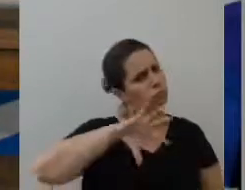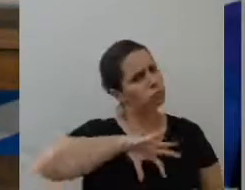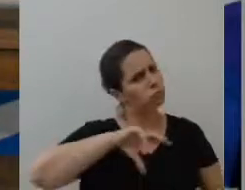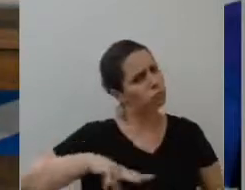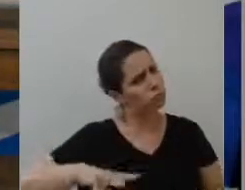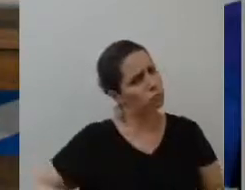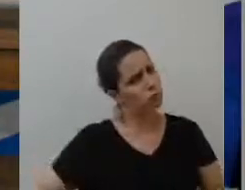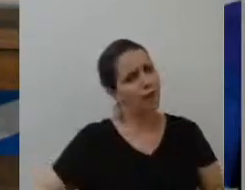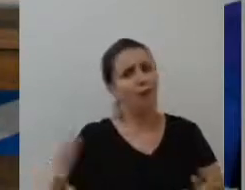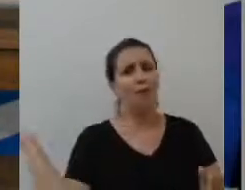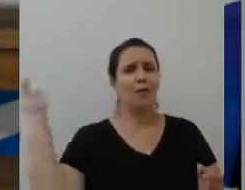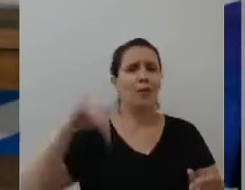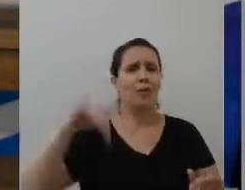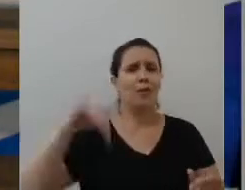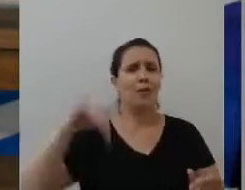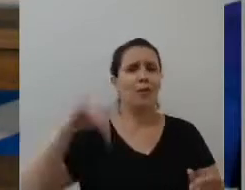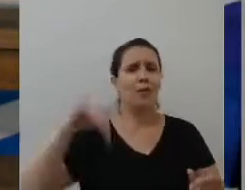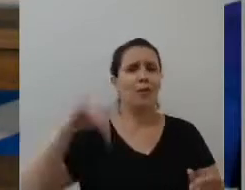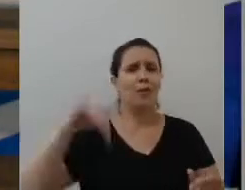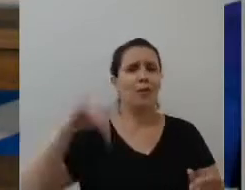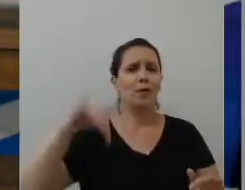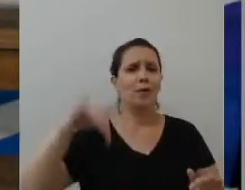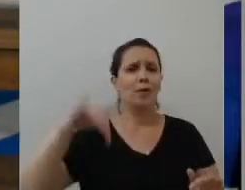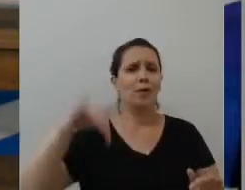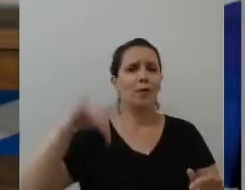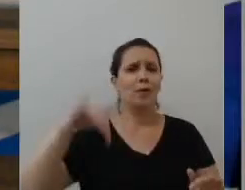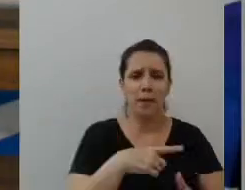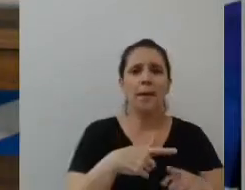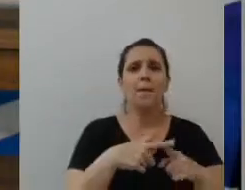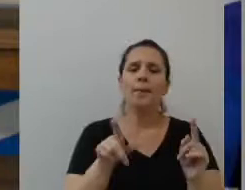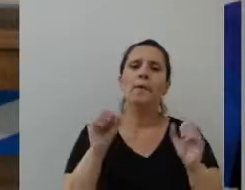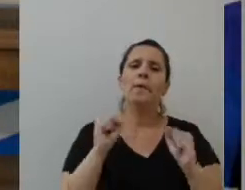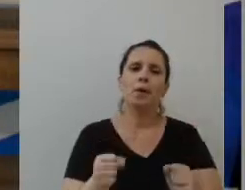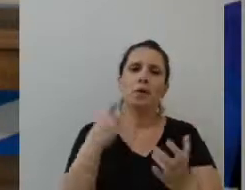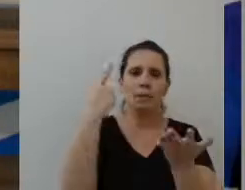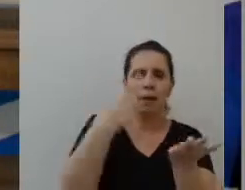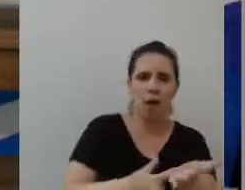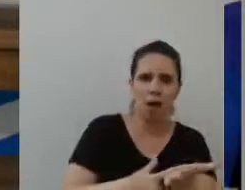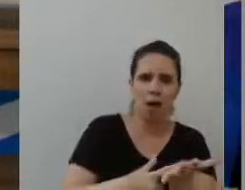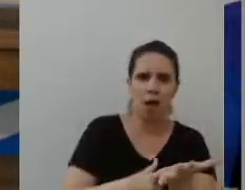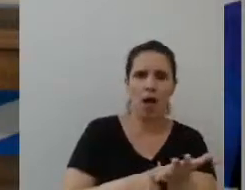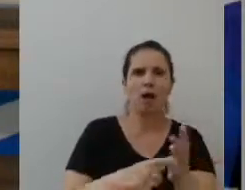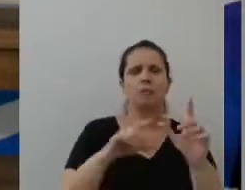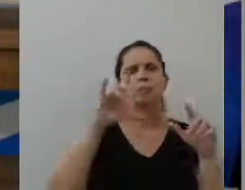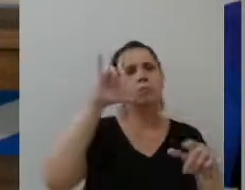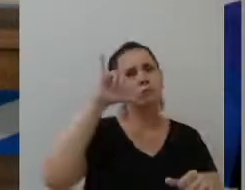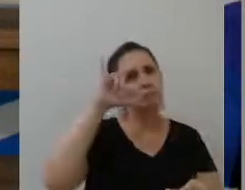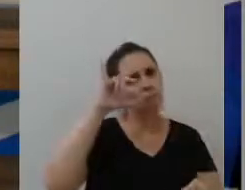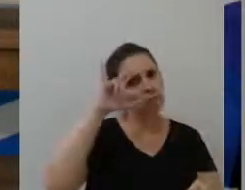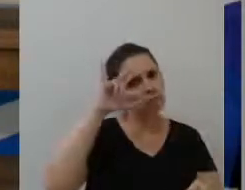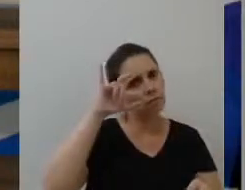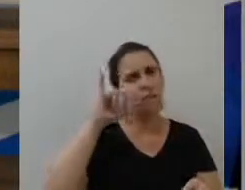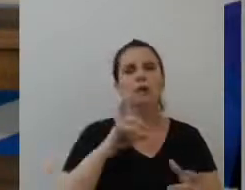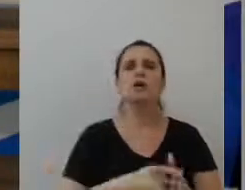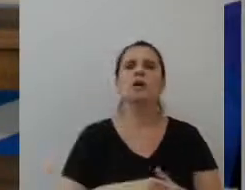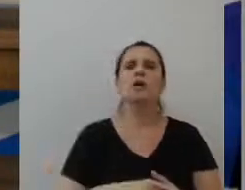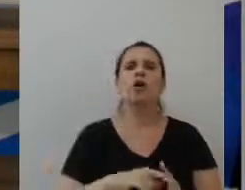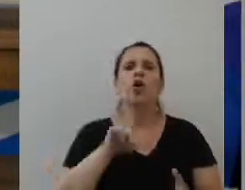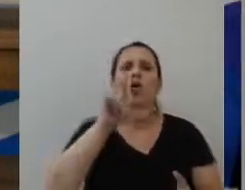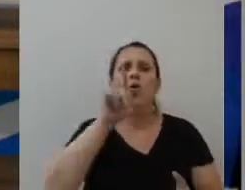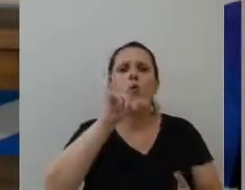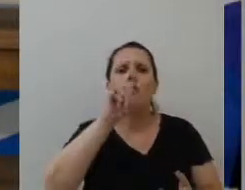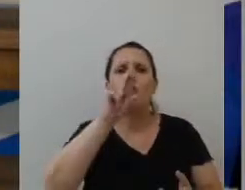aqui, porque senão vai complicar um pouquinho, tá? Mas a gente pode marcar uma live no meu Instagram, vocês vão lá, me seguem. Luiz, a minha